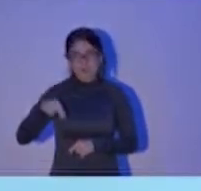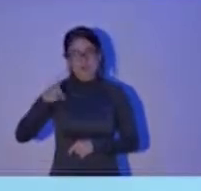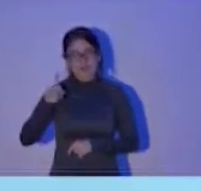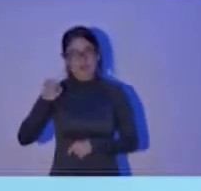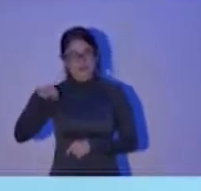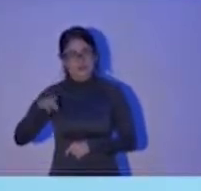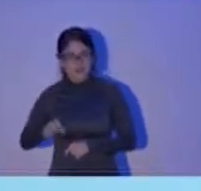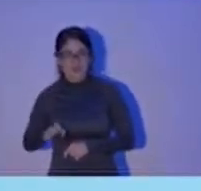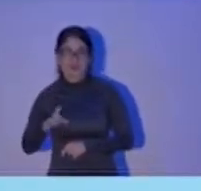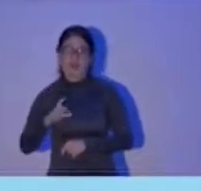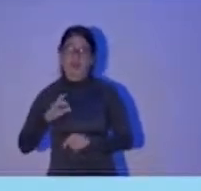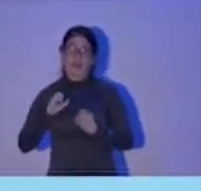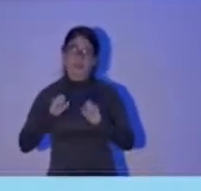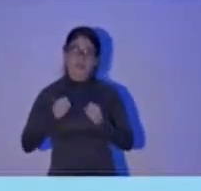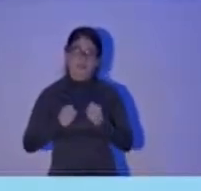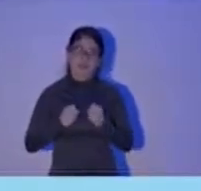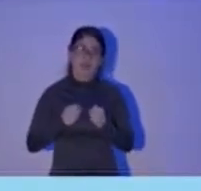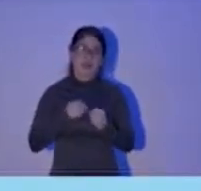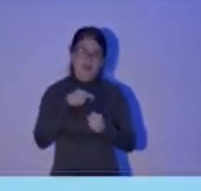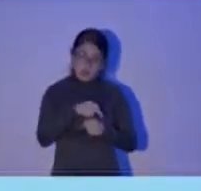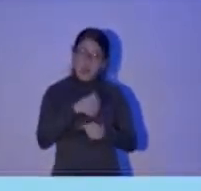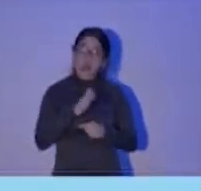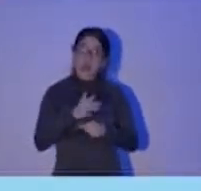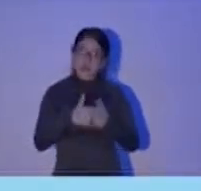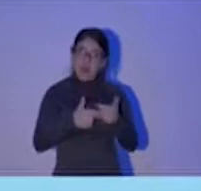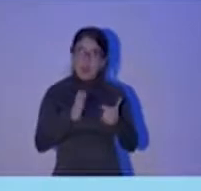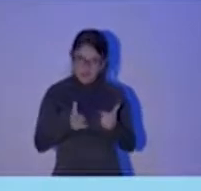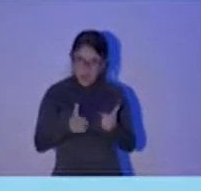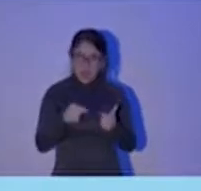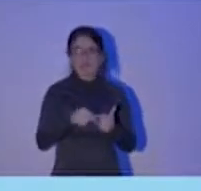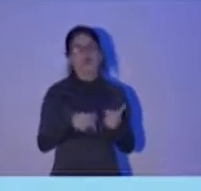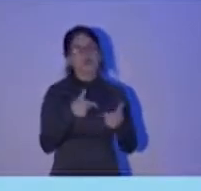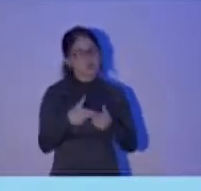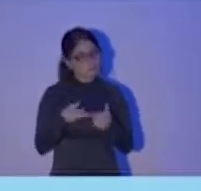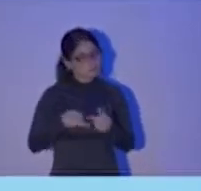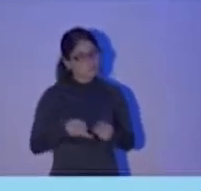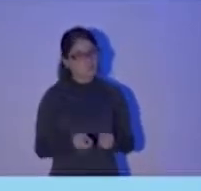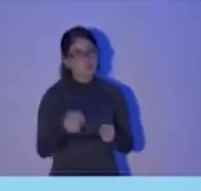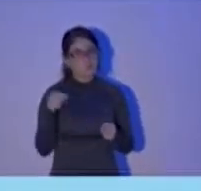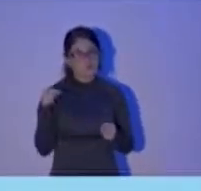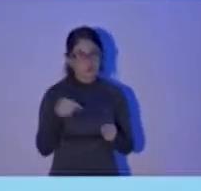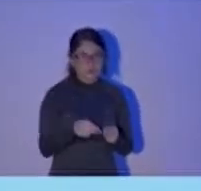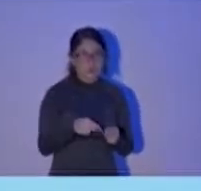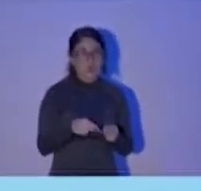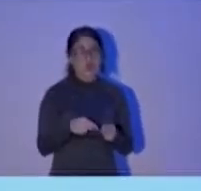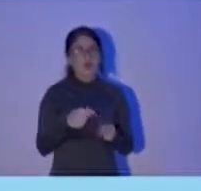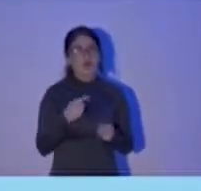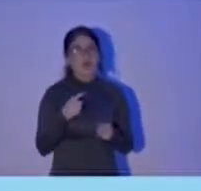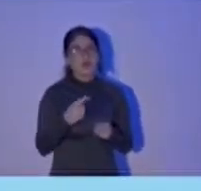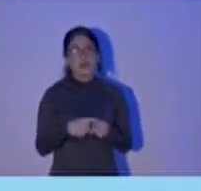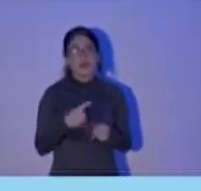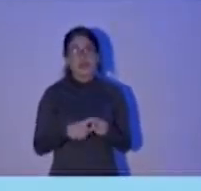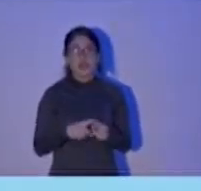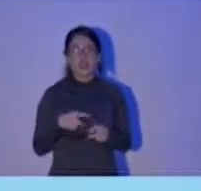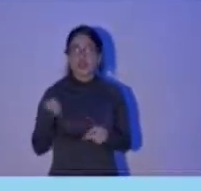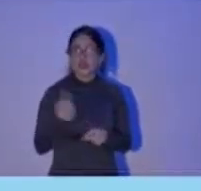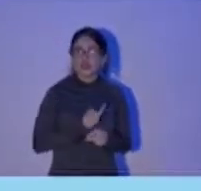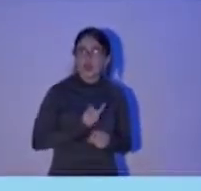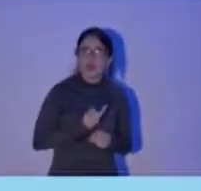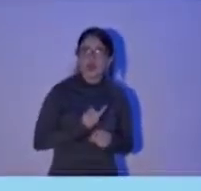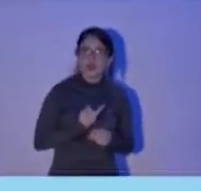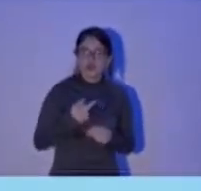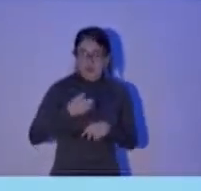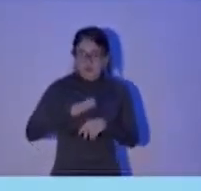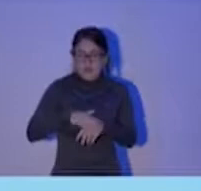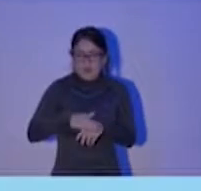estamos, a partir do momento que o Jânio começa a tocar as ações, nós praticamente não fazemos mais nada no âmbito dessa relação